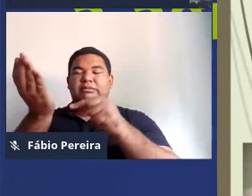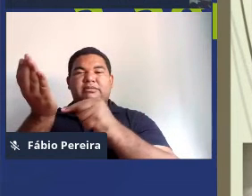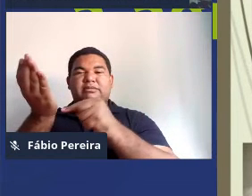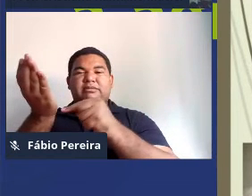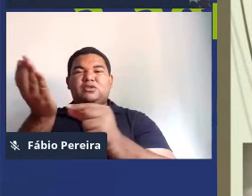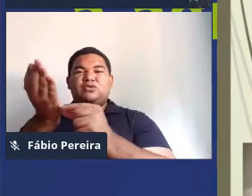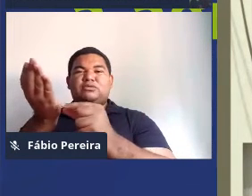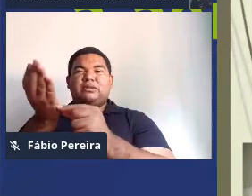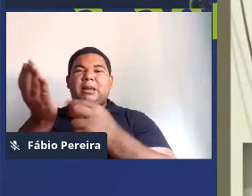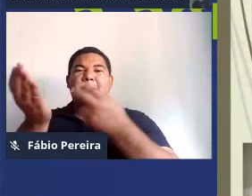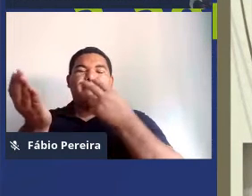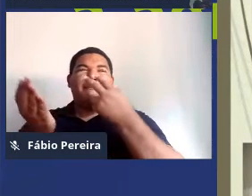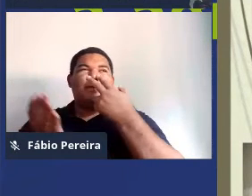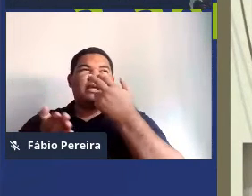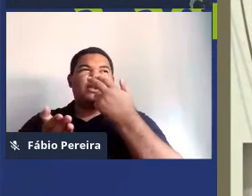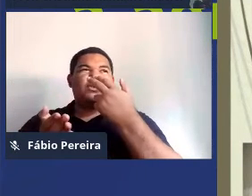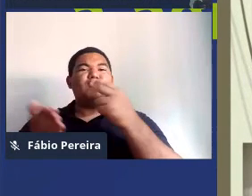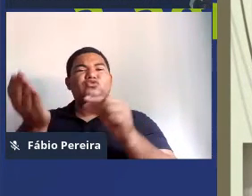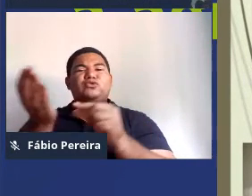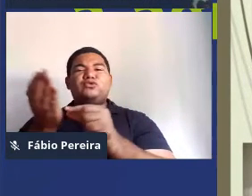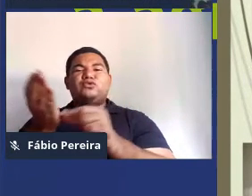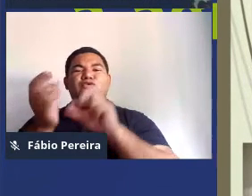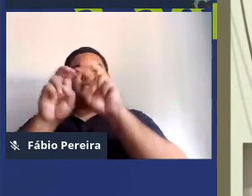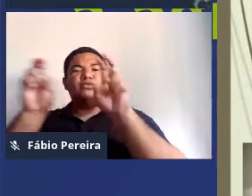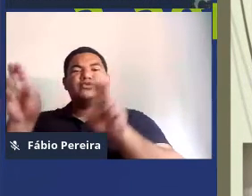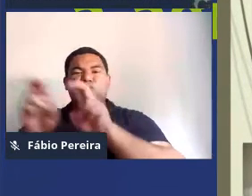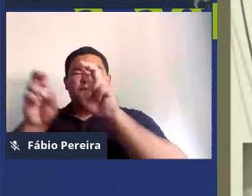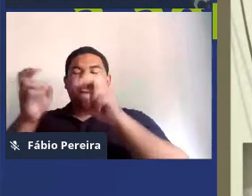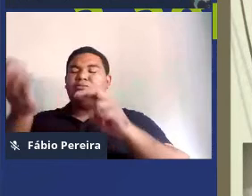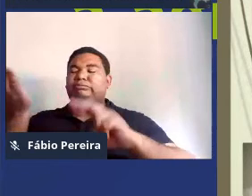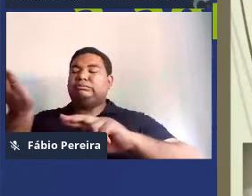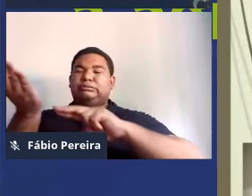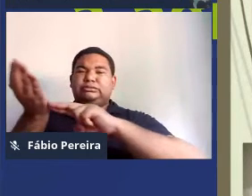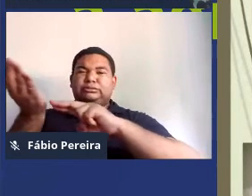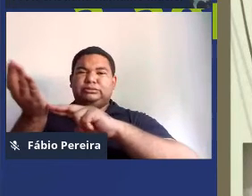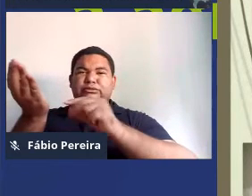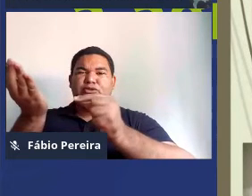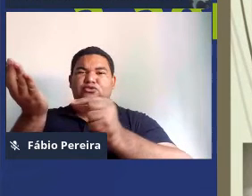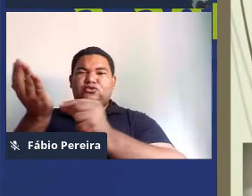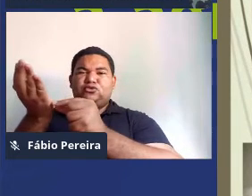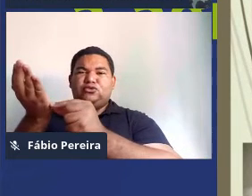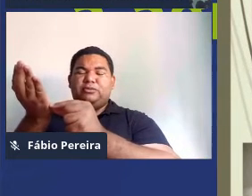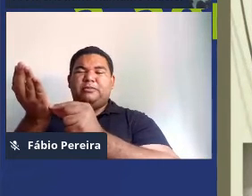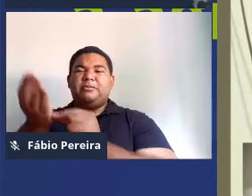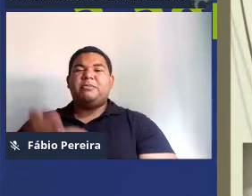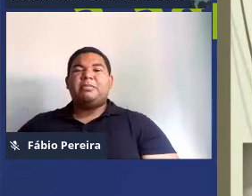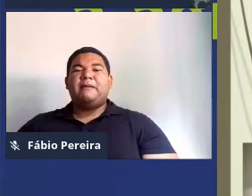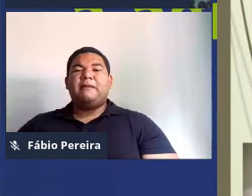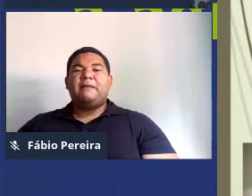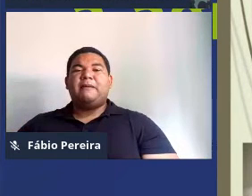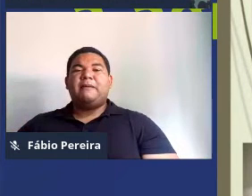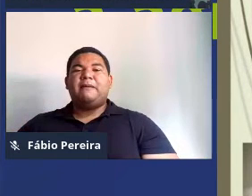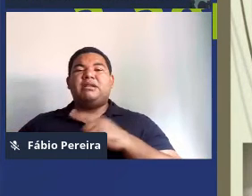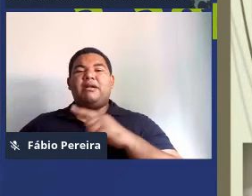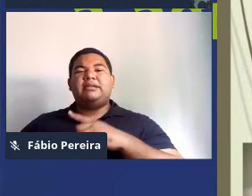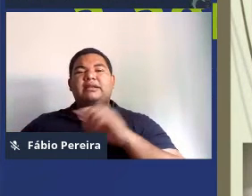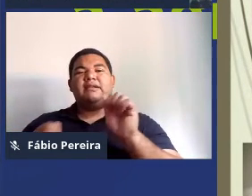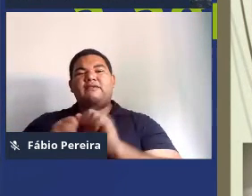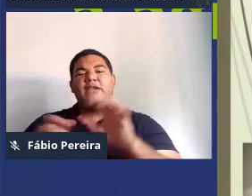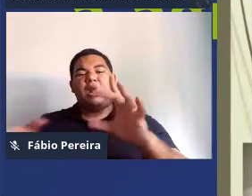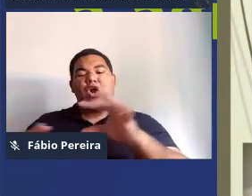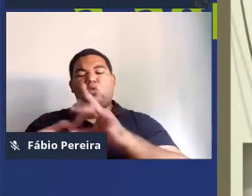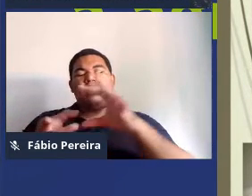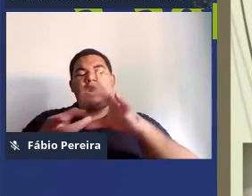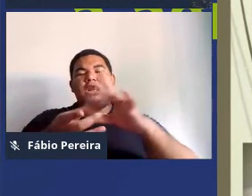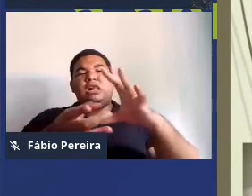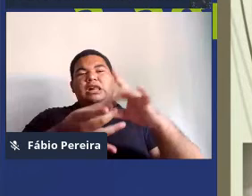chip de computador. Boto nessa máquina e cada vez que uma base dessa se ligar, vai liberar um pH